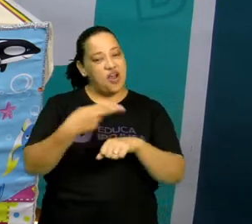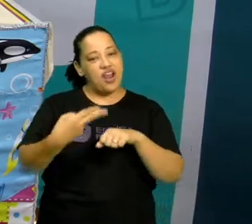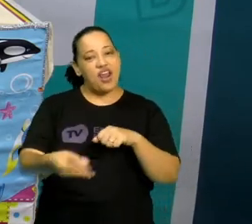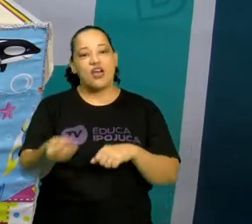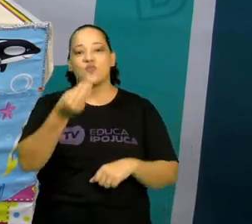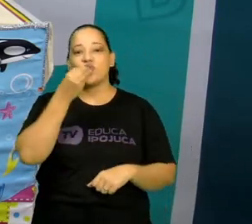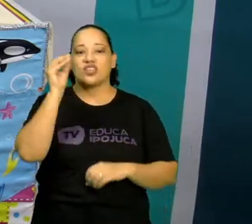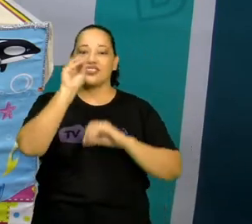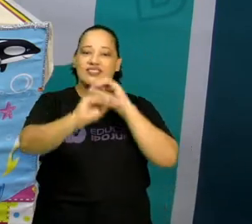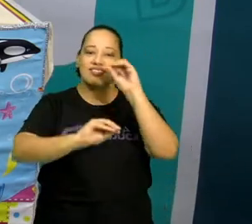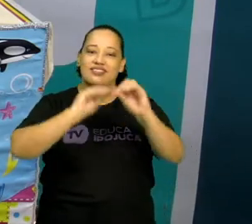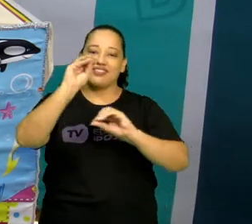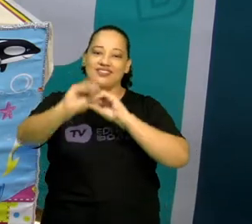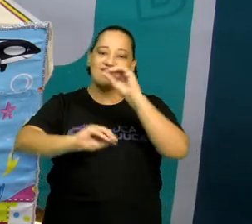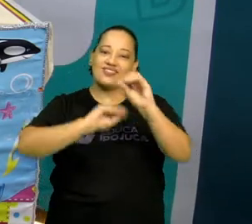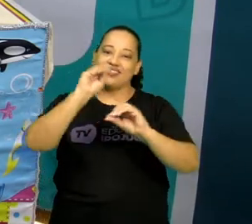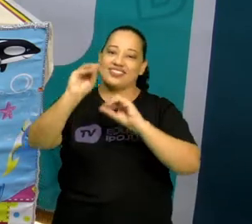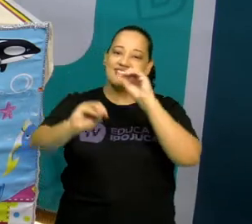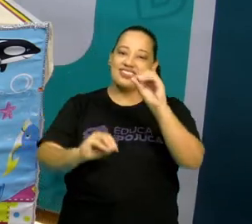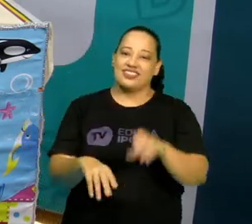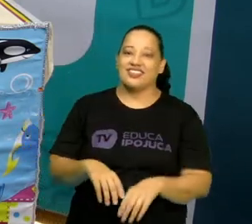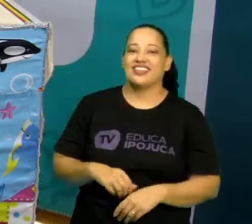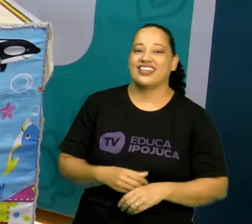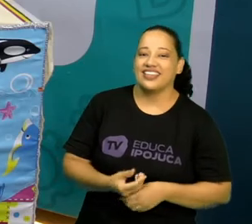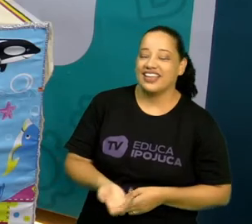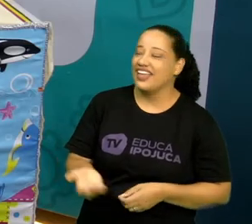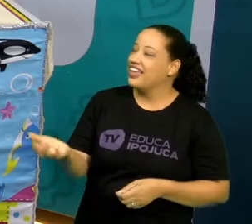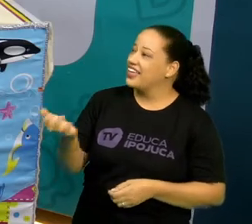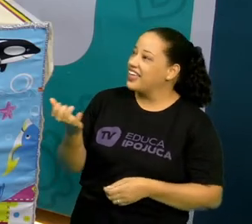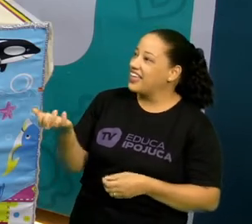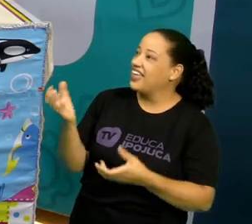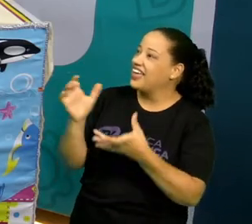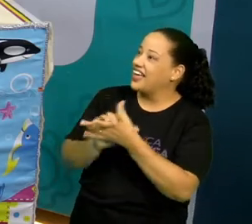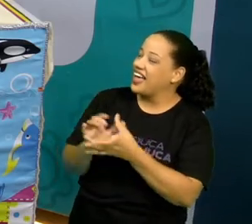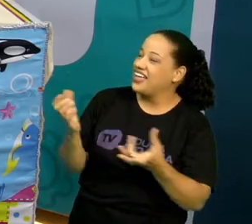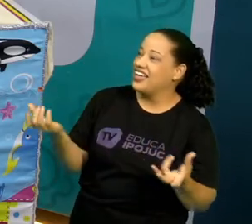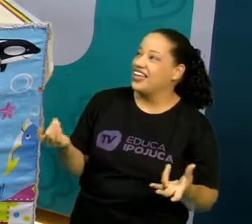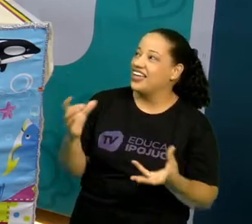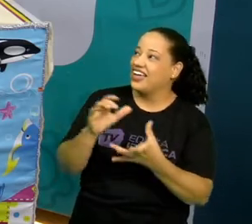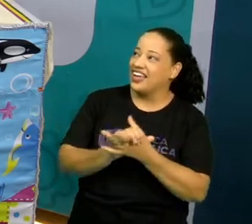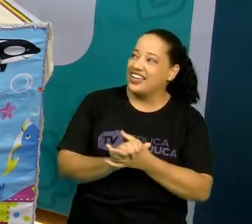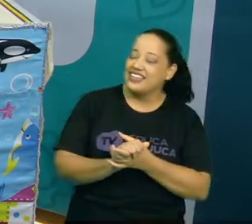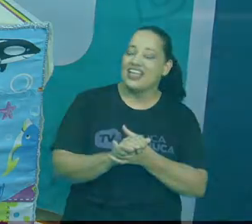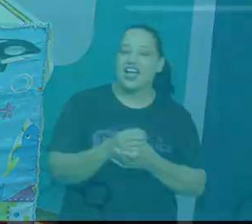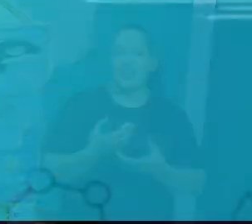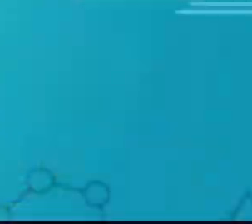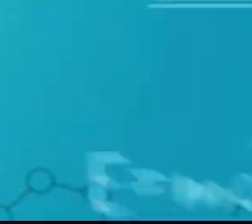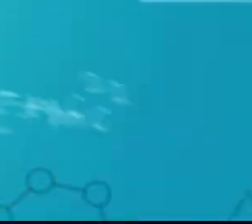quer, um beijo. Quem quer contar a história comigo?